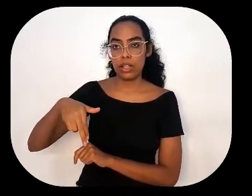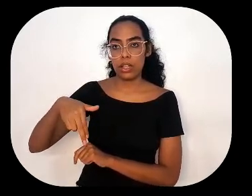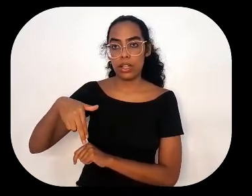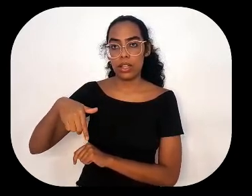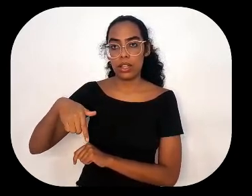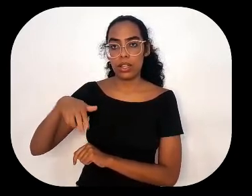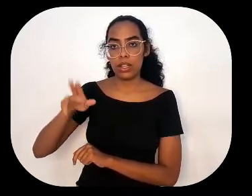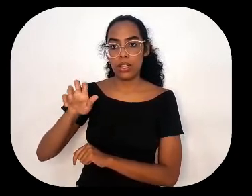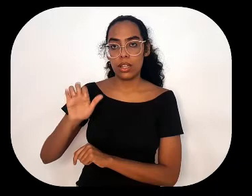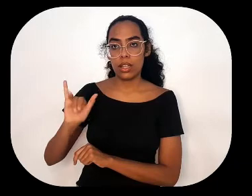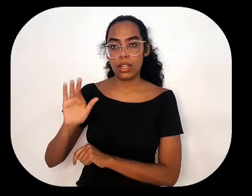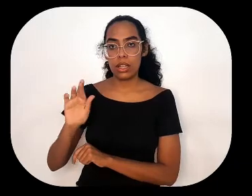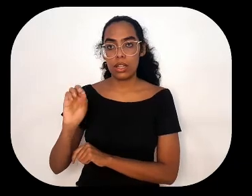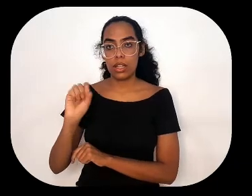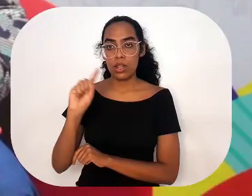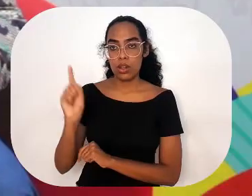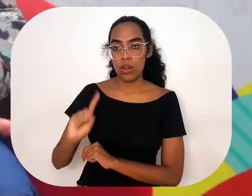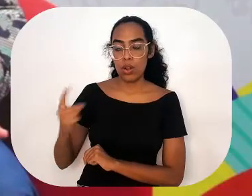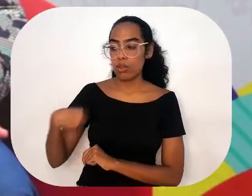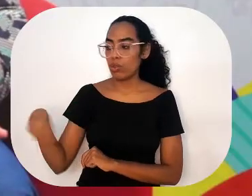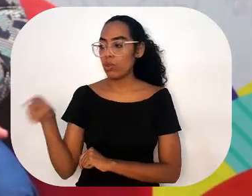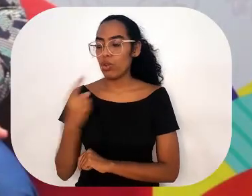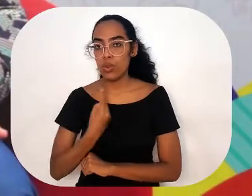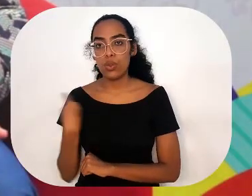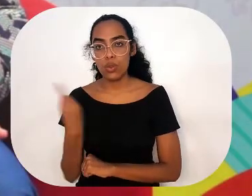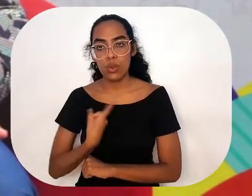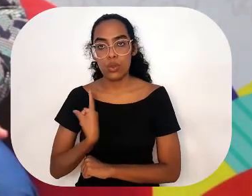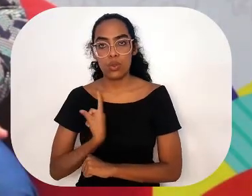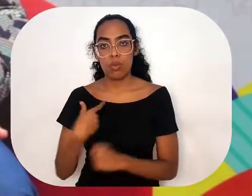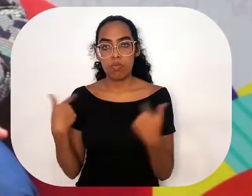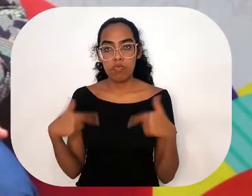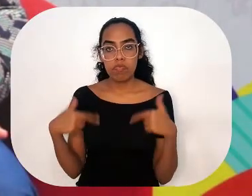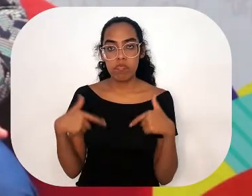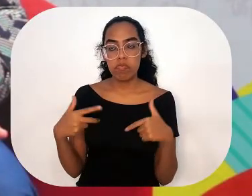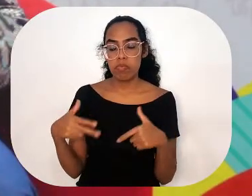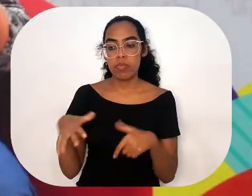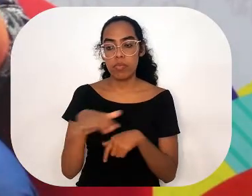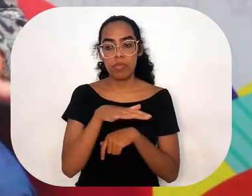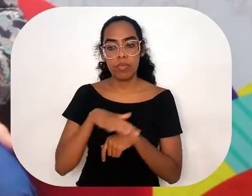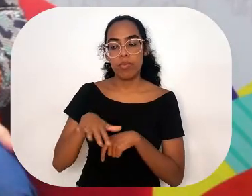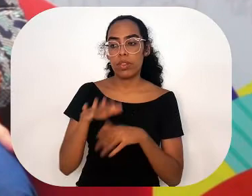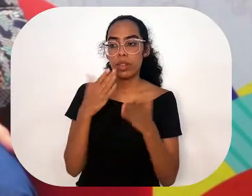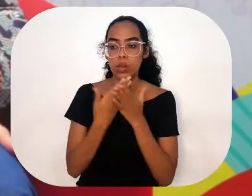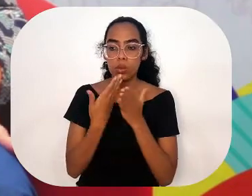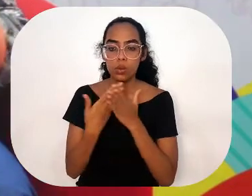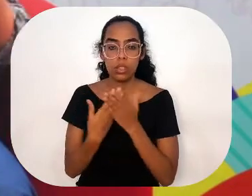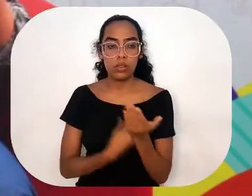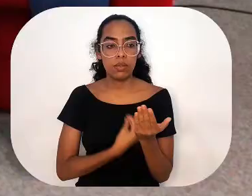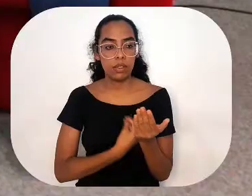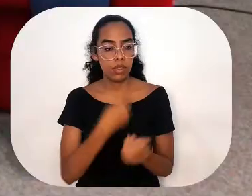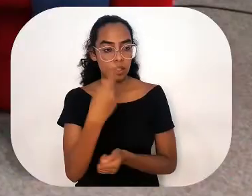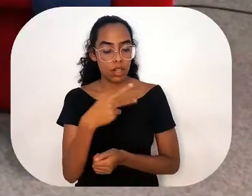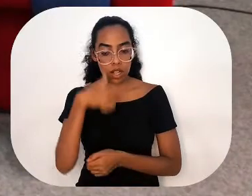um estudo minucioso assim desses romances principalmente dentro das ciências